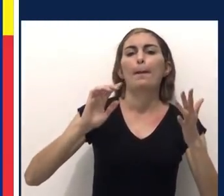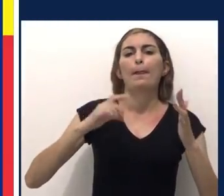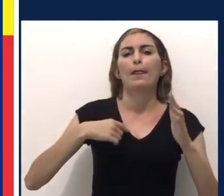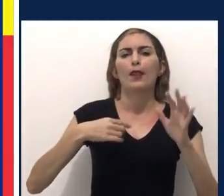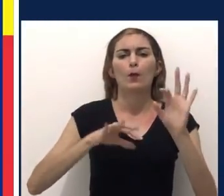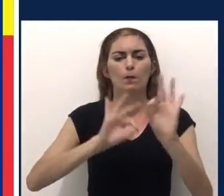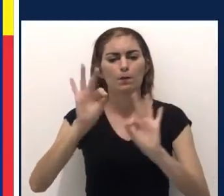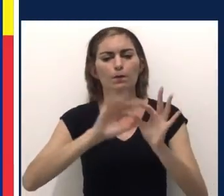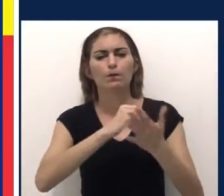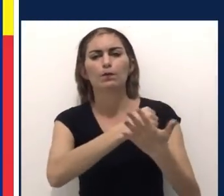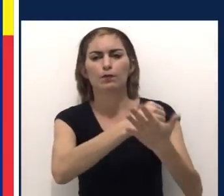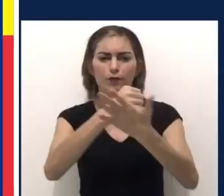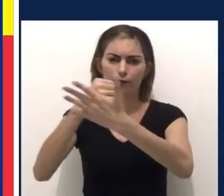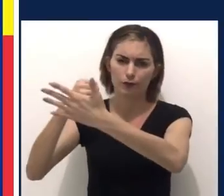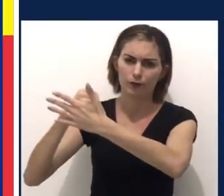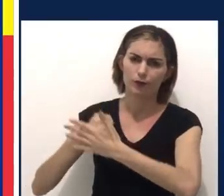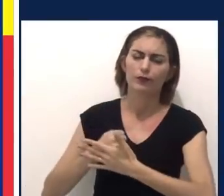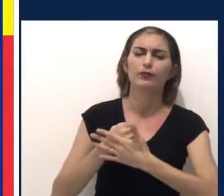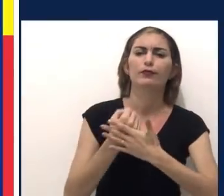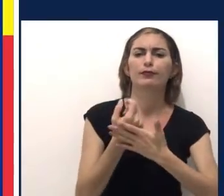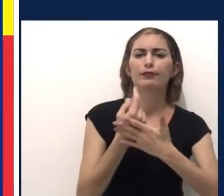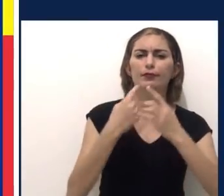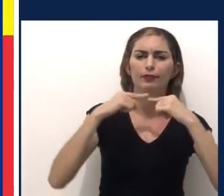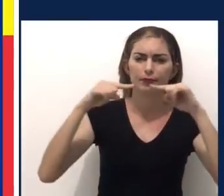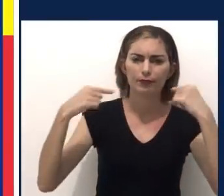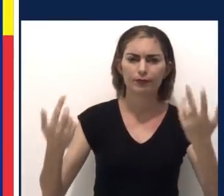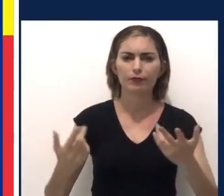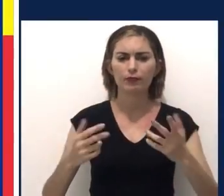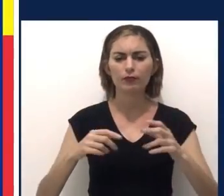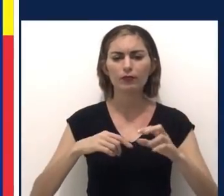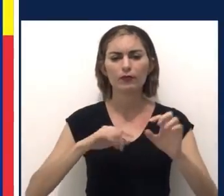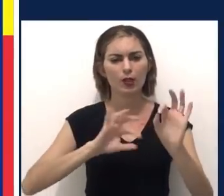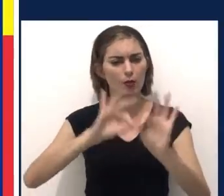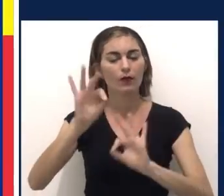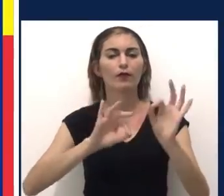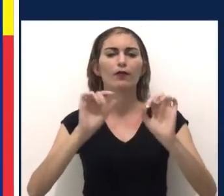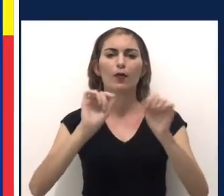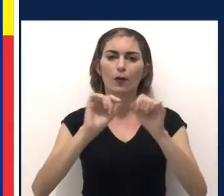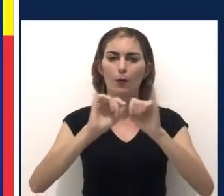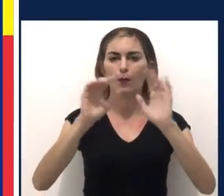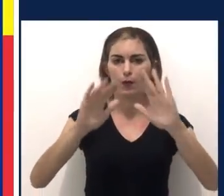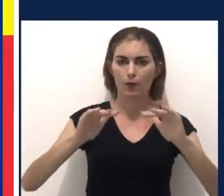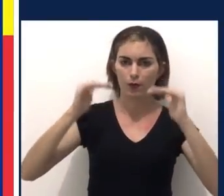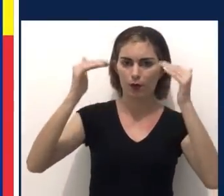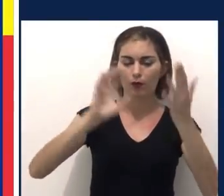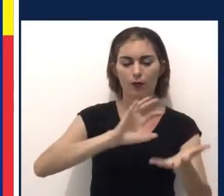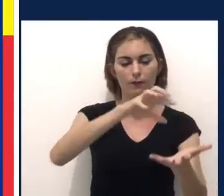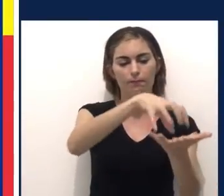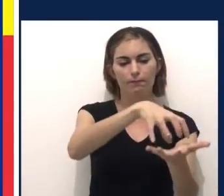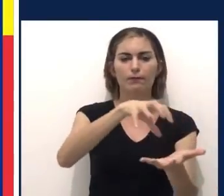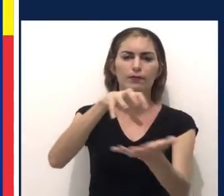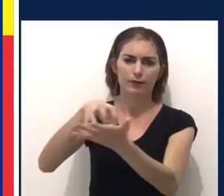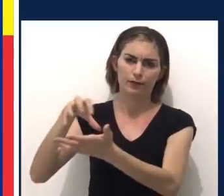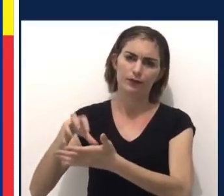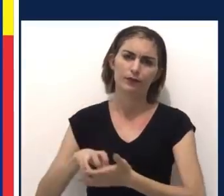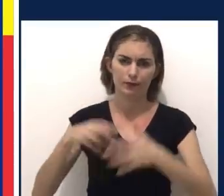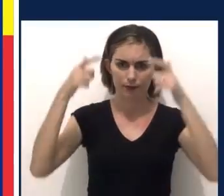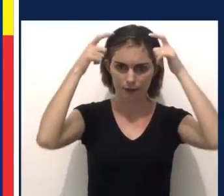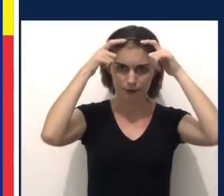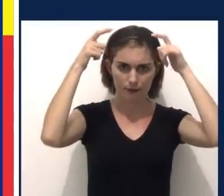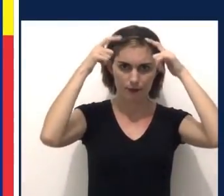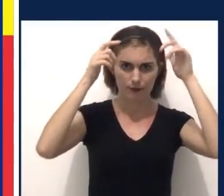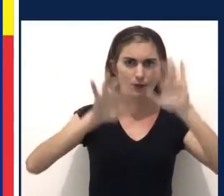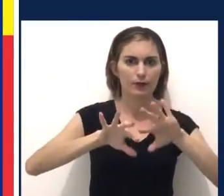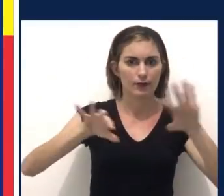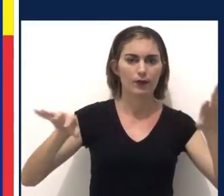pensadores elaboraram teorias políticas para legitimar o quê? O poder centralizado